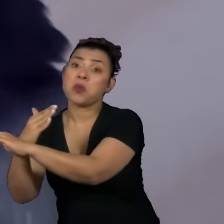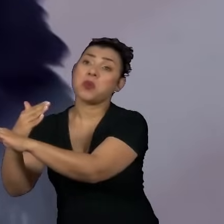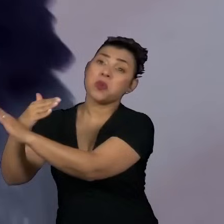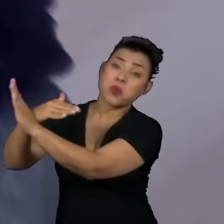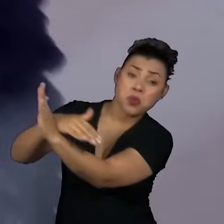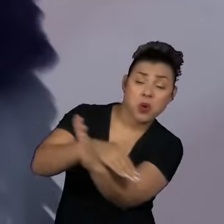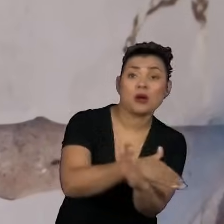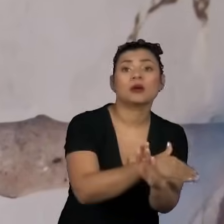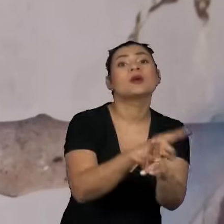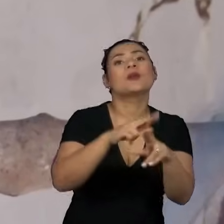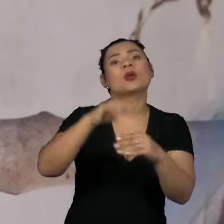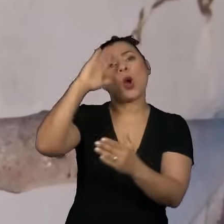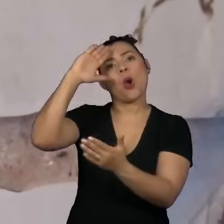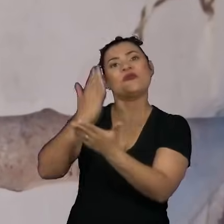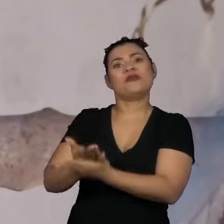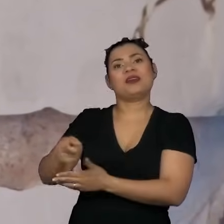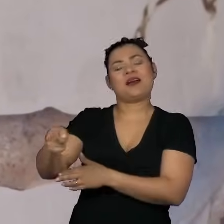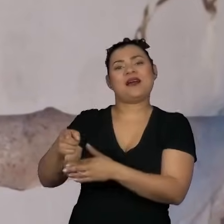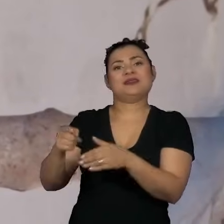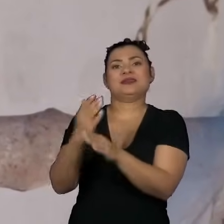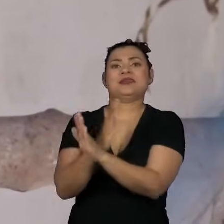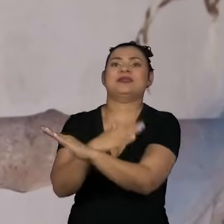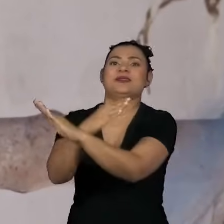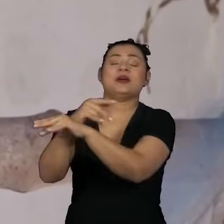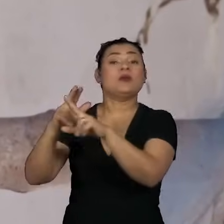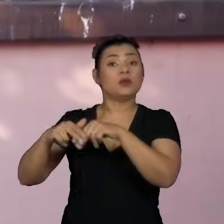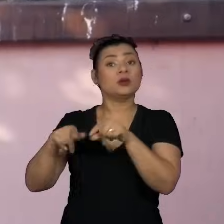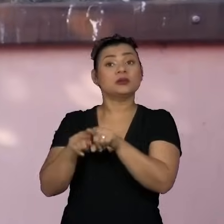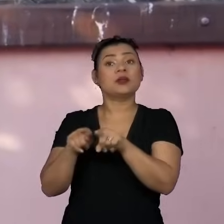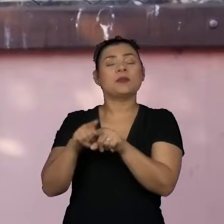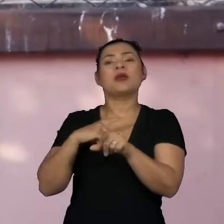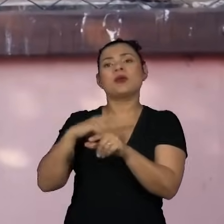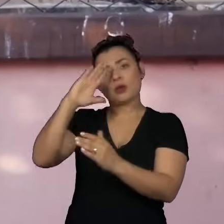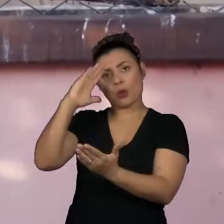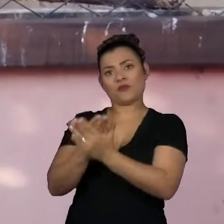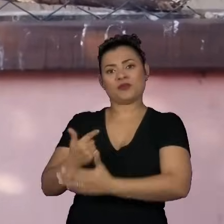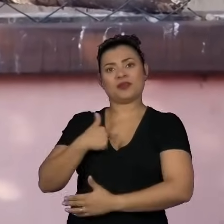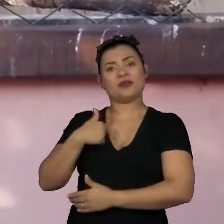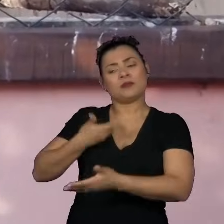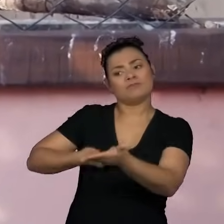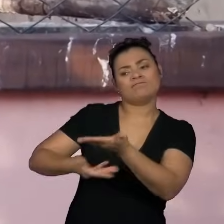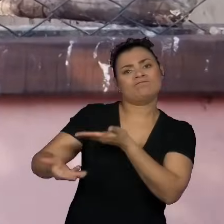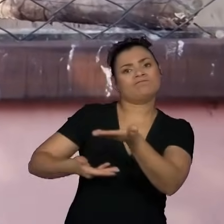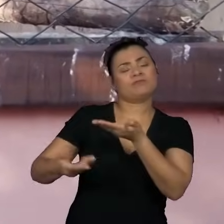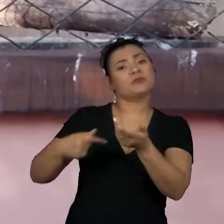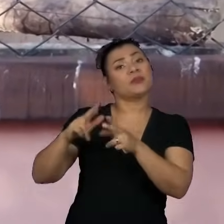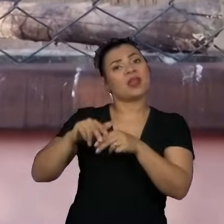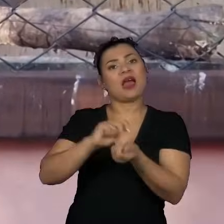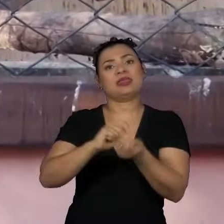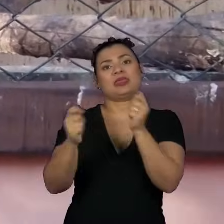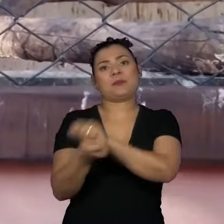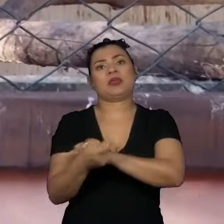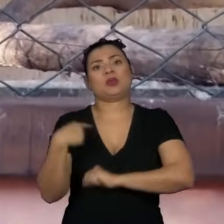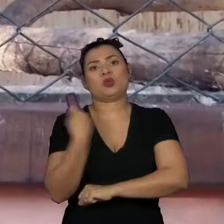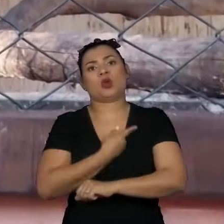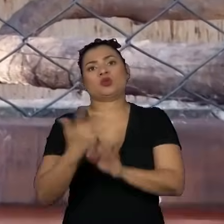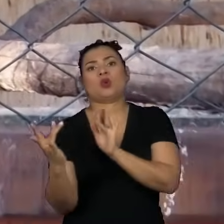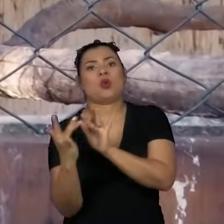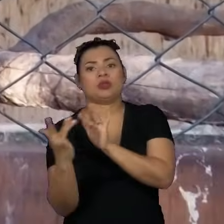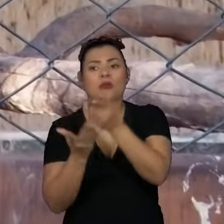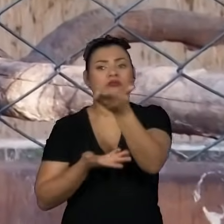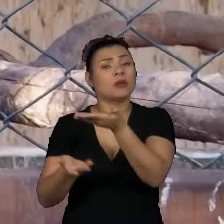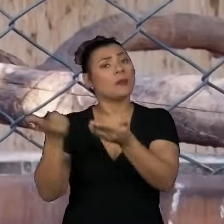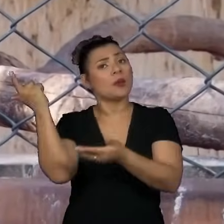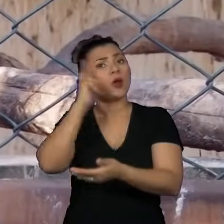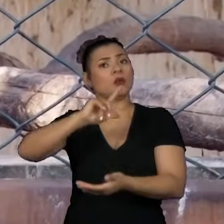na confiança e na relação de comportamento do bicho com a gente. Então o bicho precisa realmente estar adaptado ao nosso convívio para